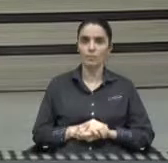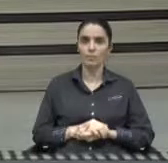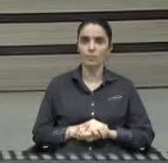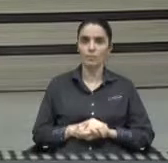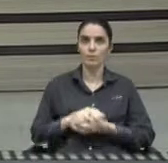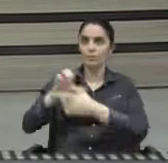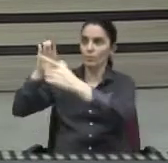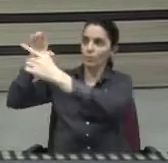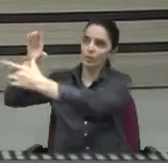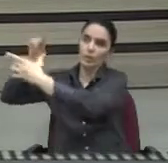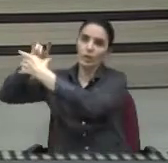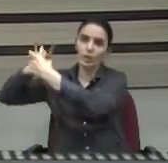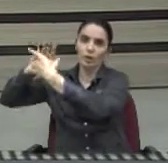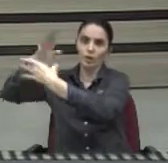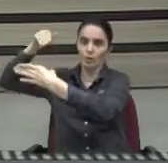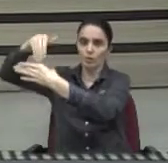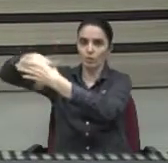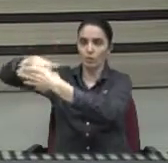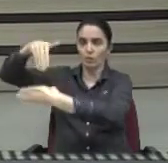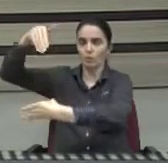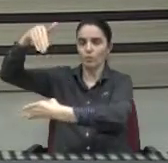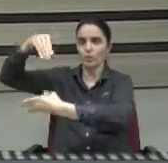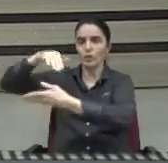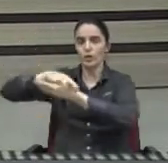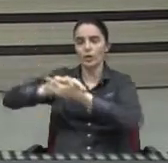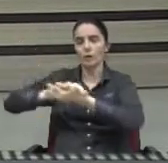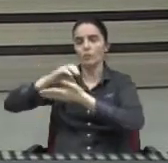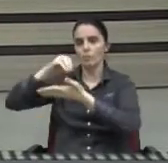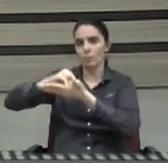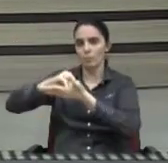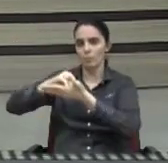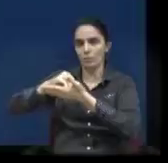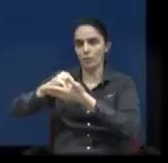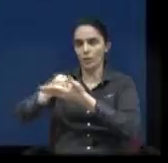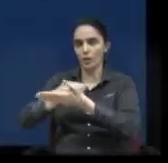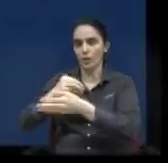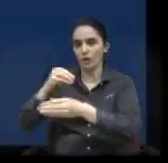Está aberto o painel de votação. Senhores vereadores, registrem o seu voto.